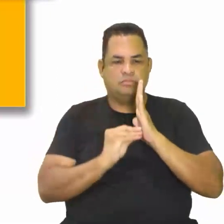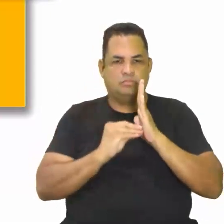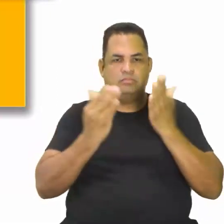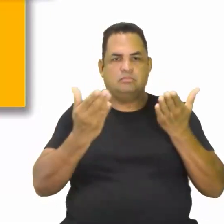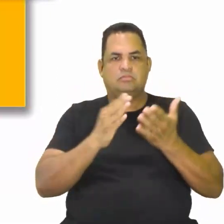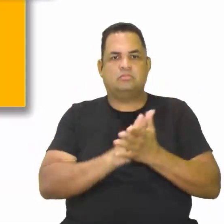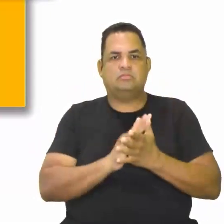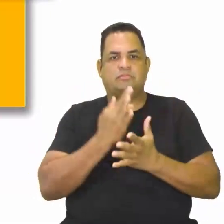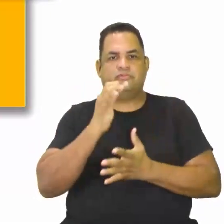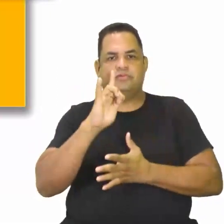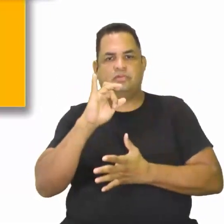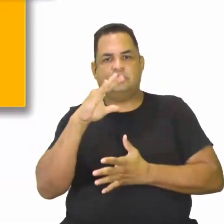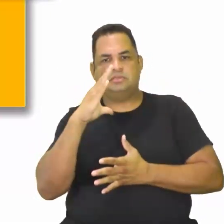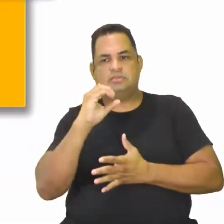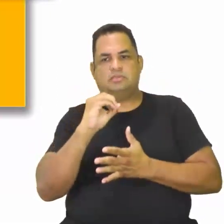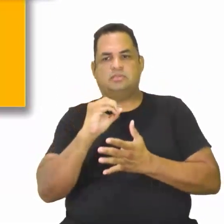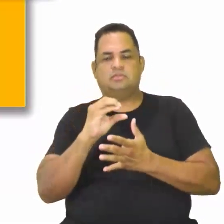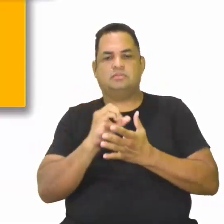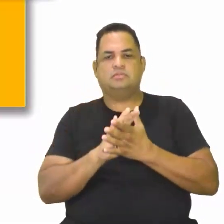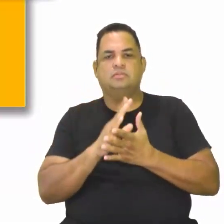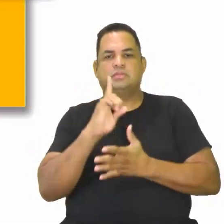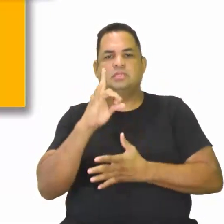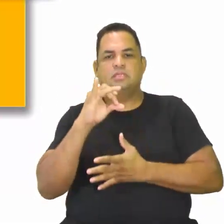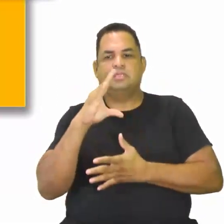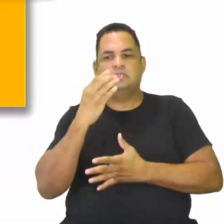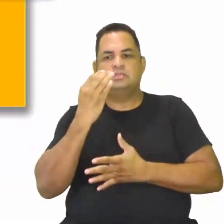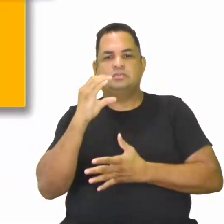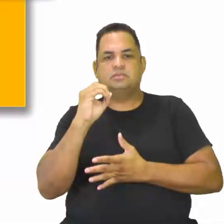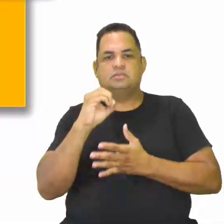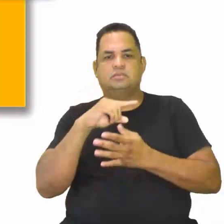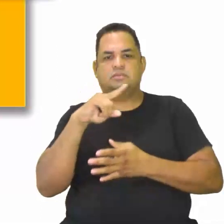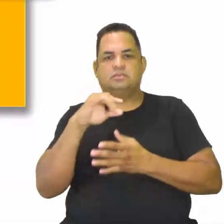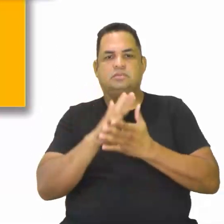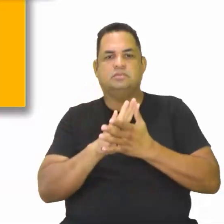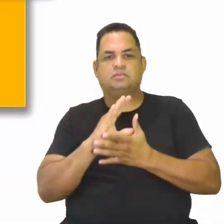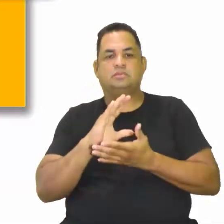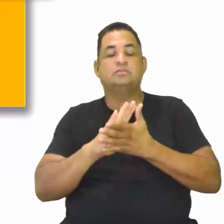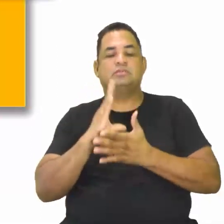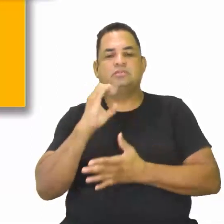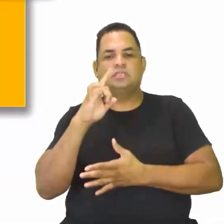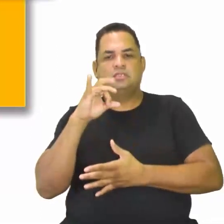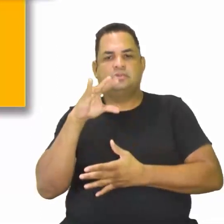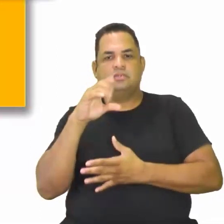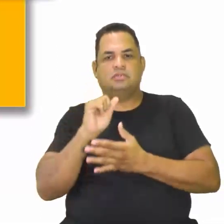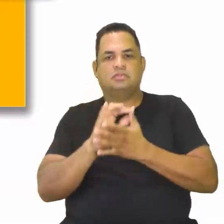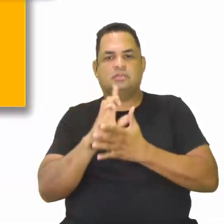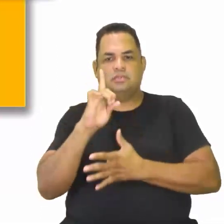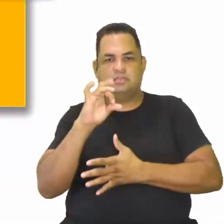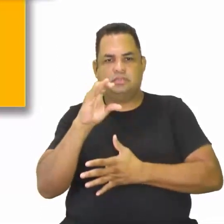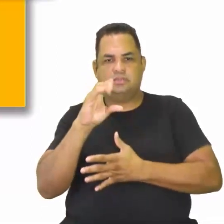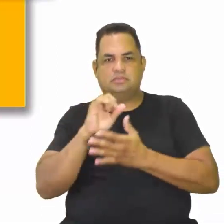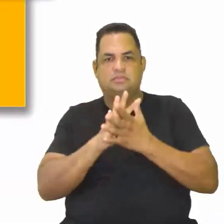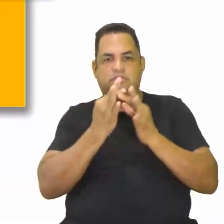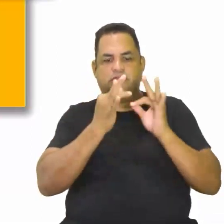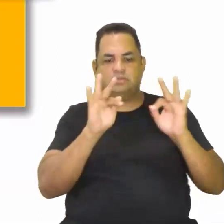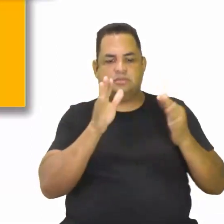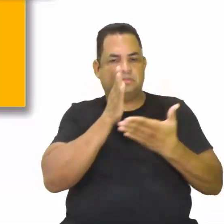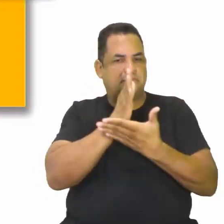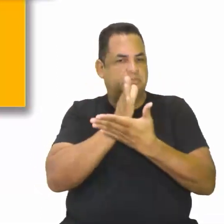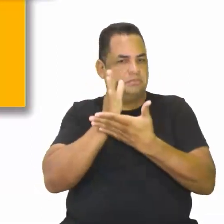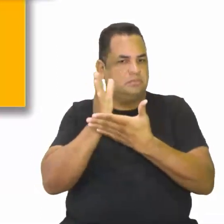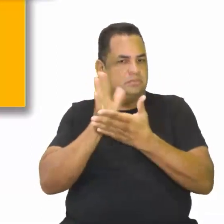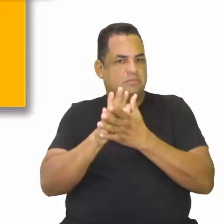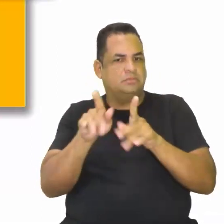são filtração, decantação, centrifugação, destilação simples e